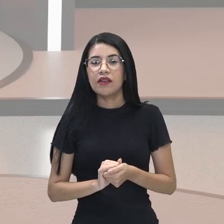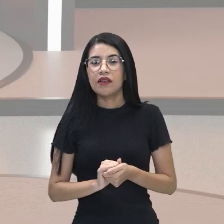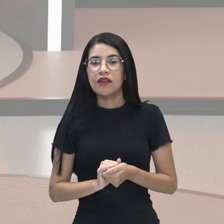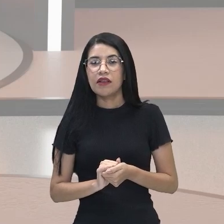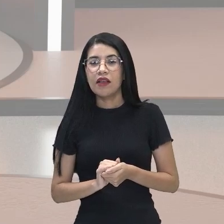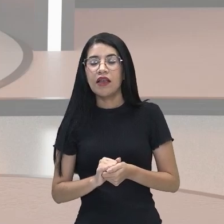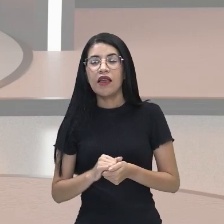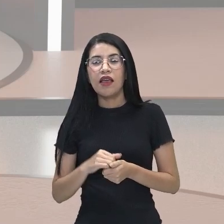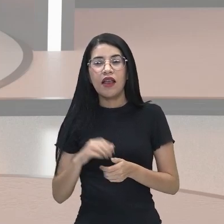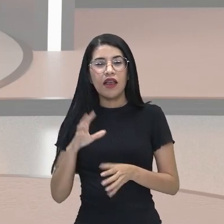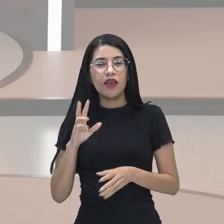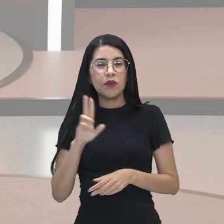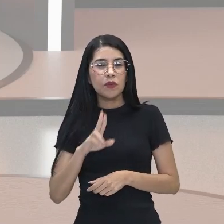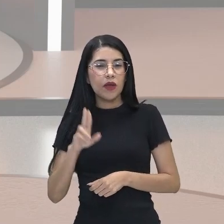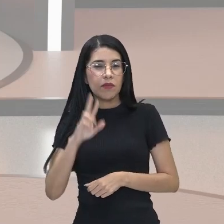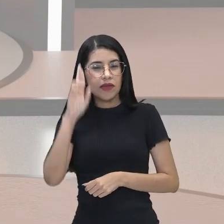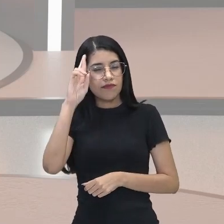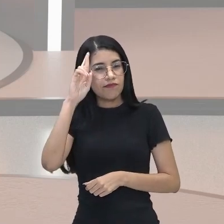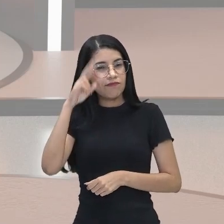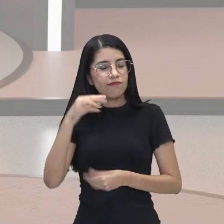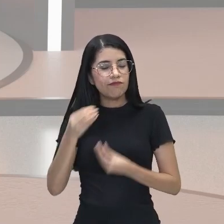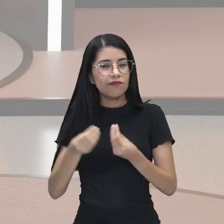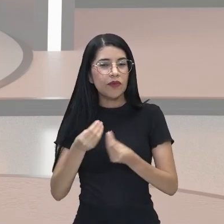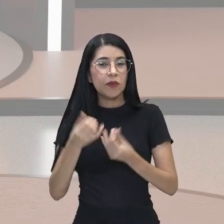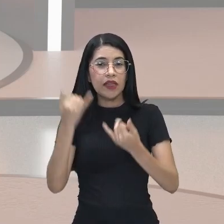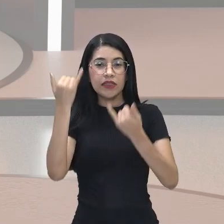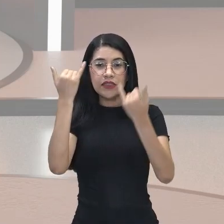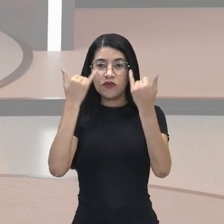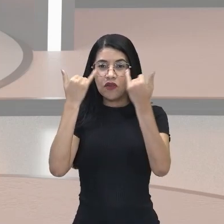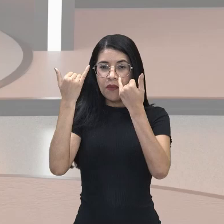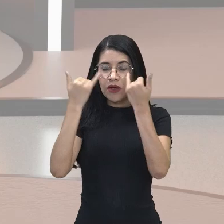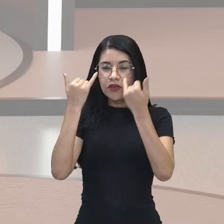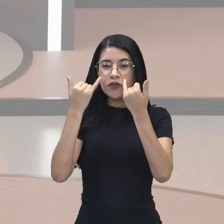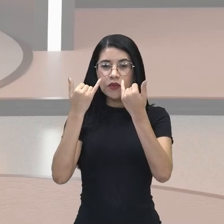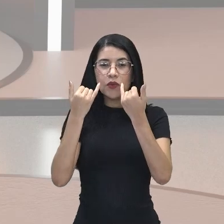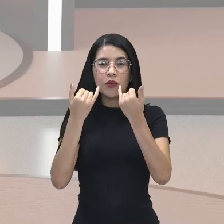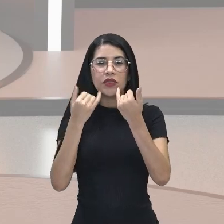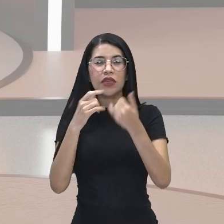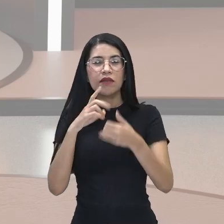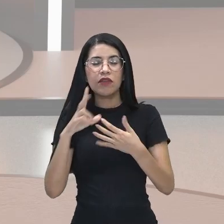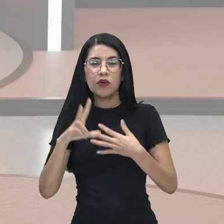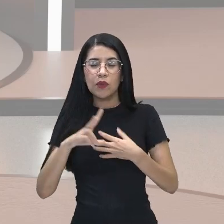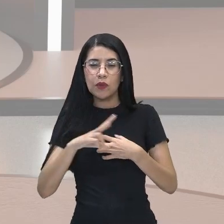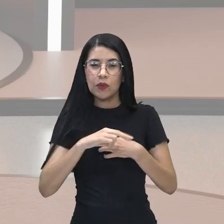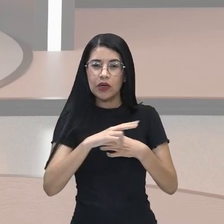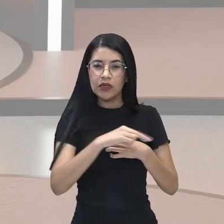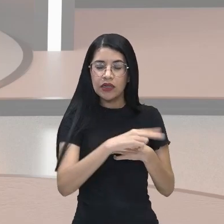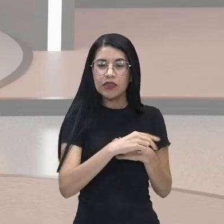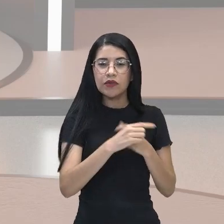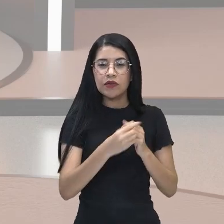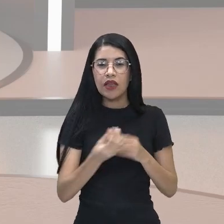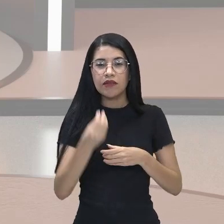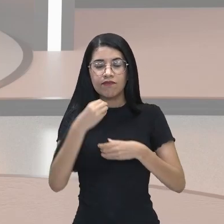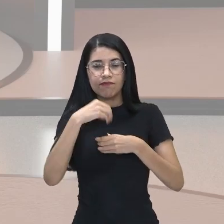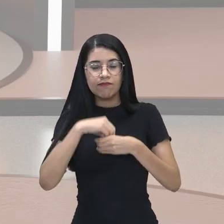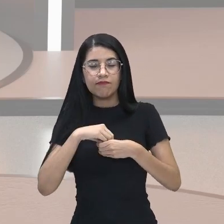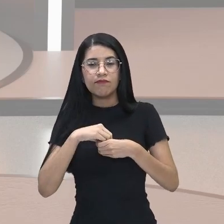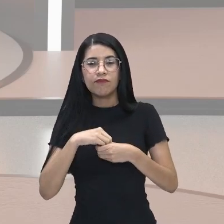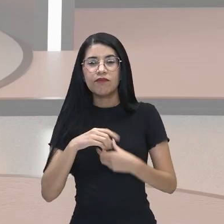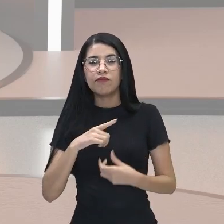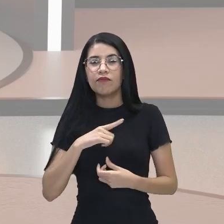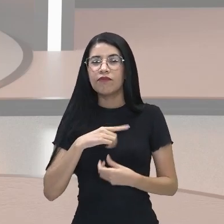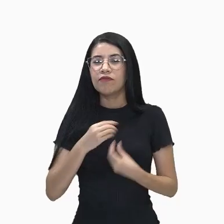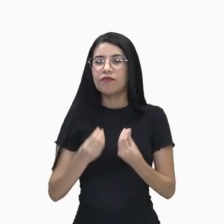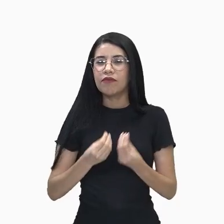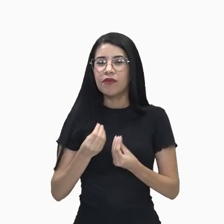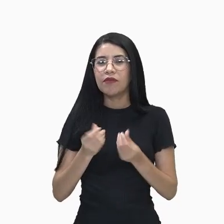De quê? Das informações que os sentidos trazem para nós. Olha só que bacana. Vamos entender melhor?